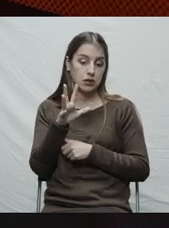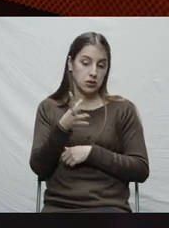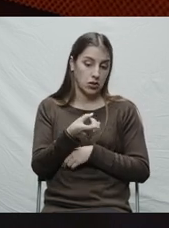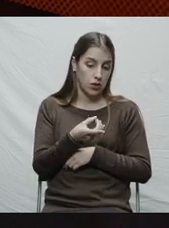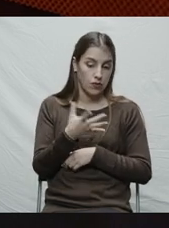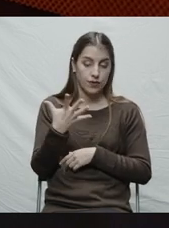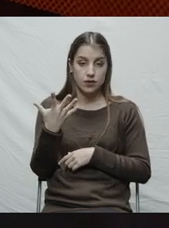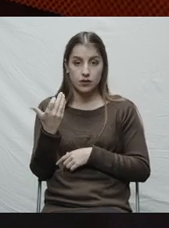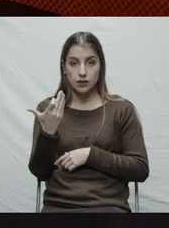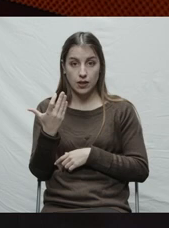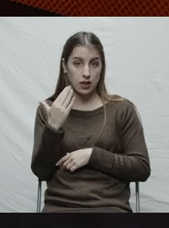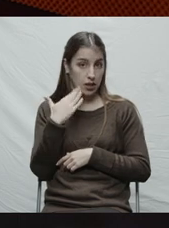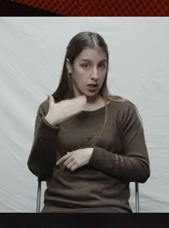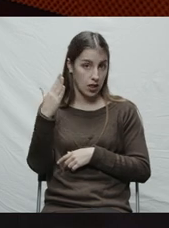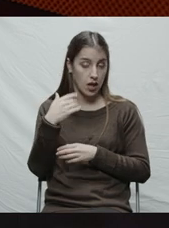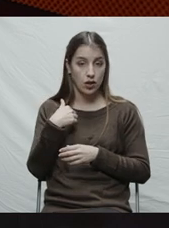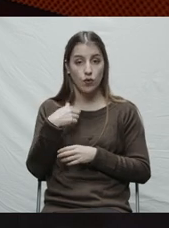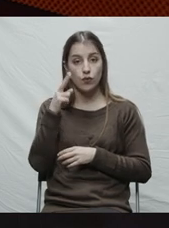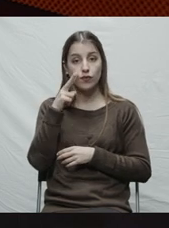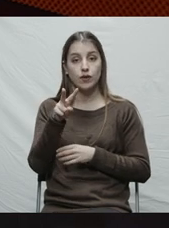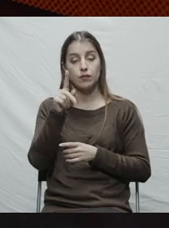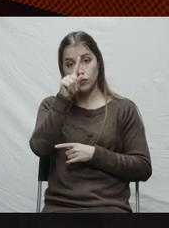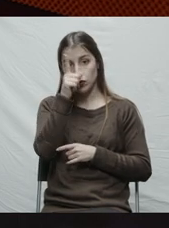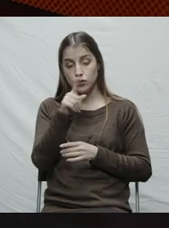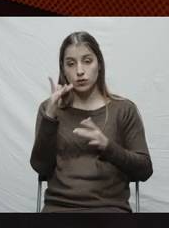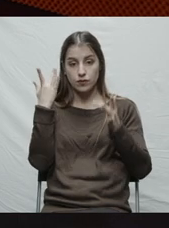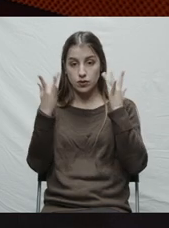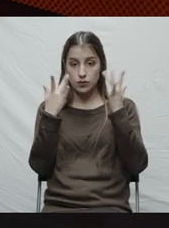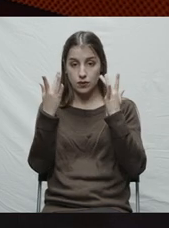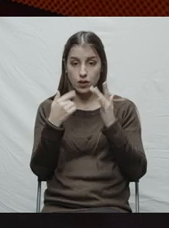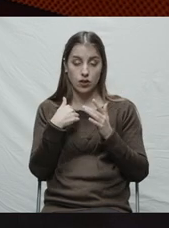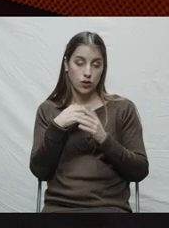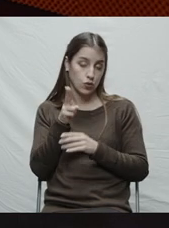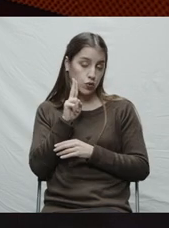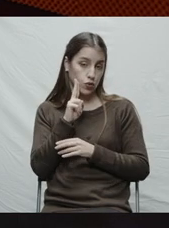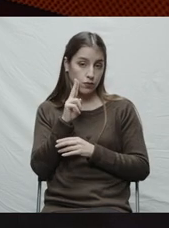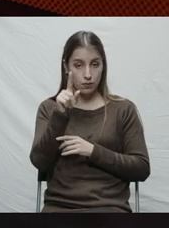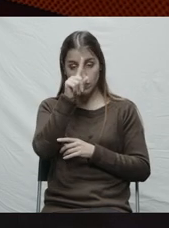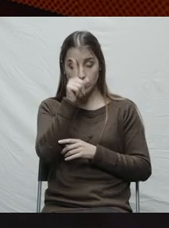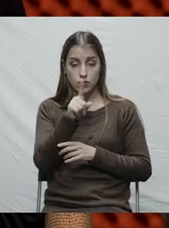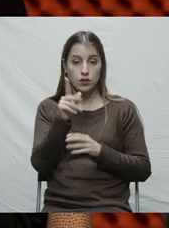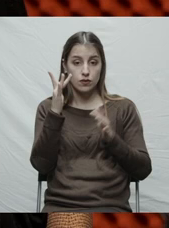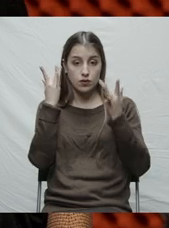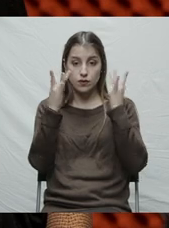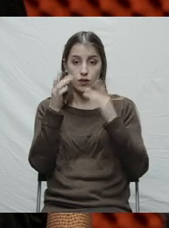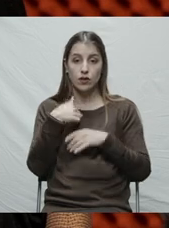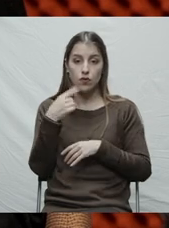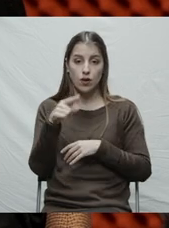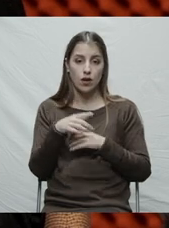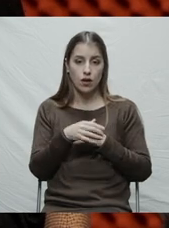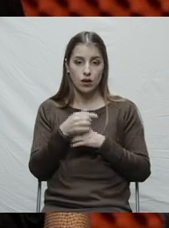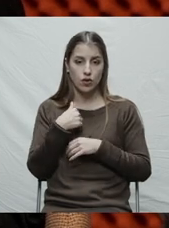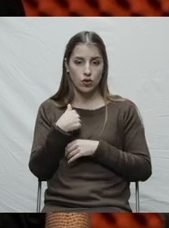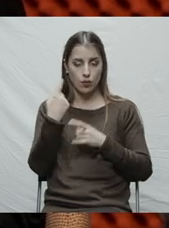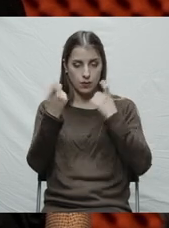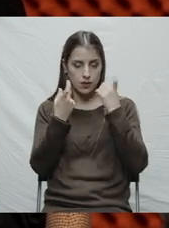18, 17 anos, ver os professores de filosofia, e peço imensa desculpa aos professores de filosofia que eu tenho que... e pensar, não é